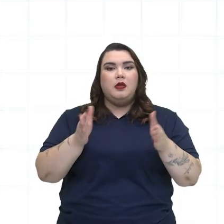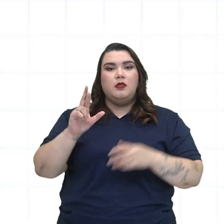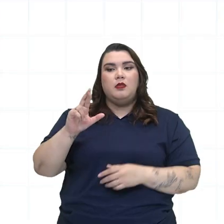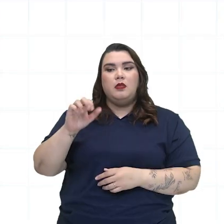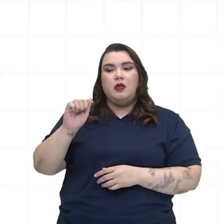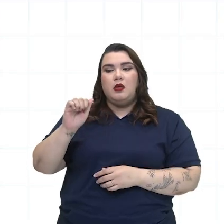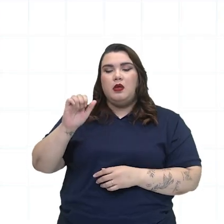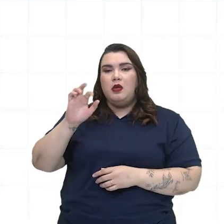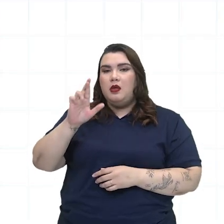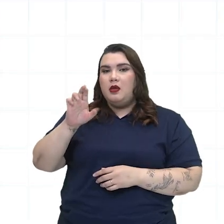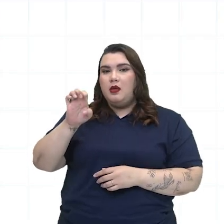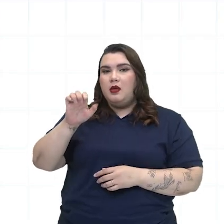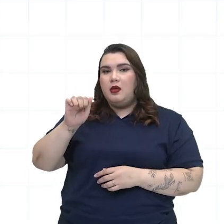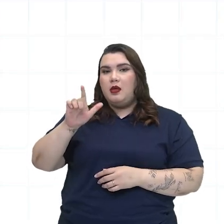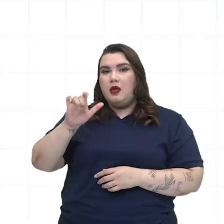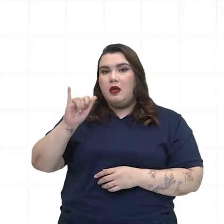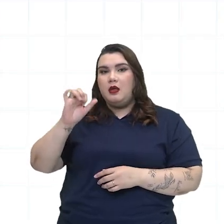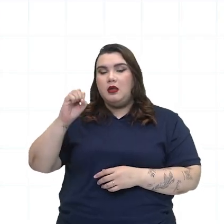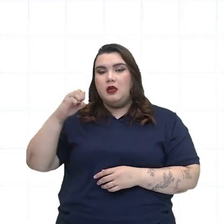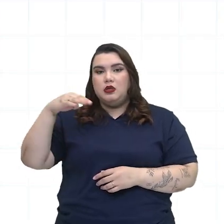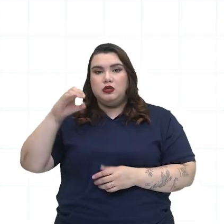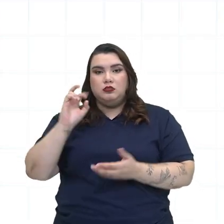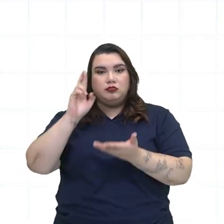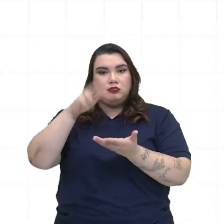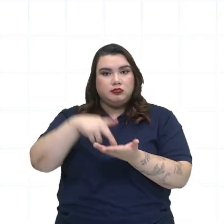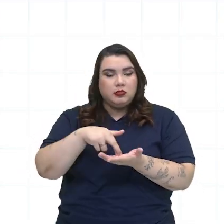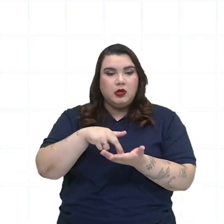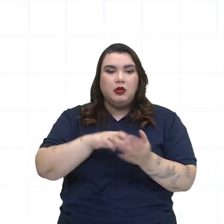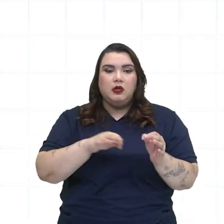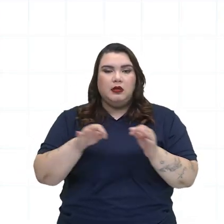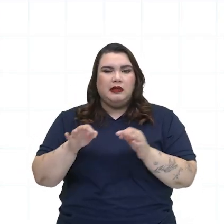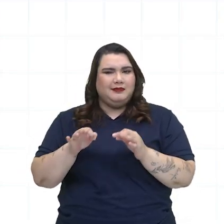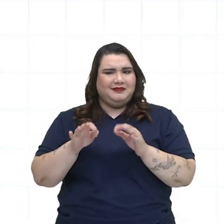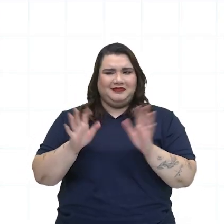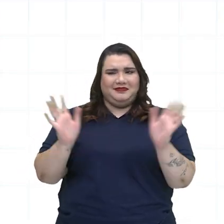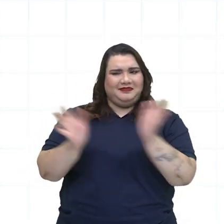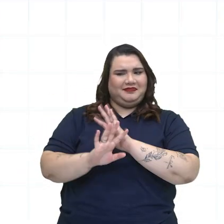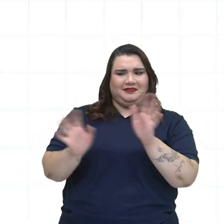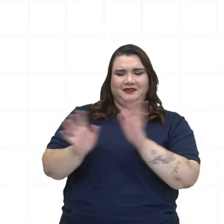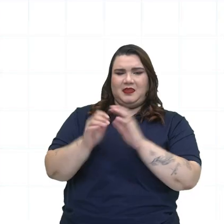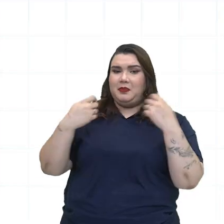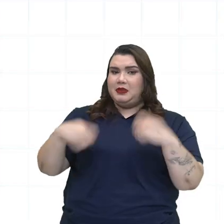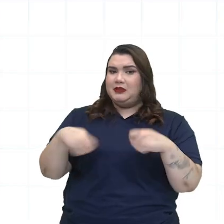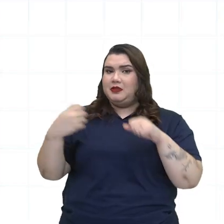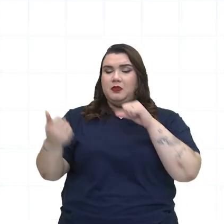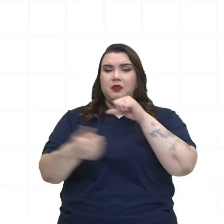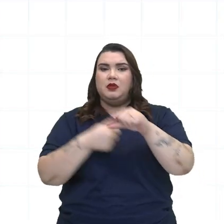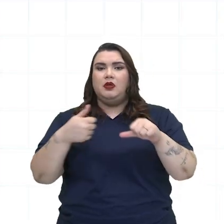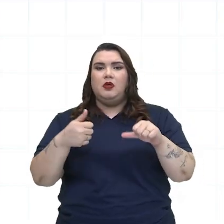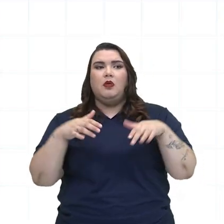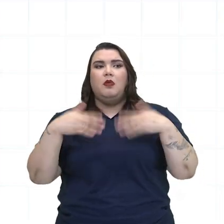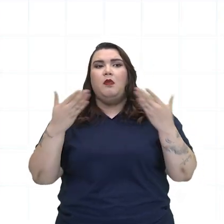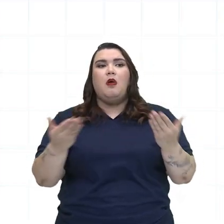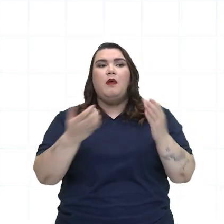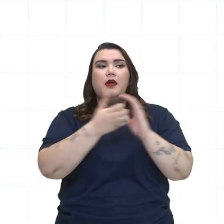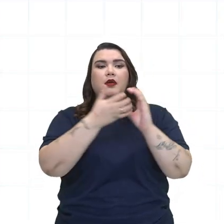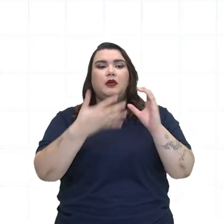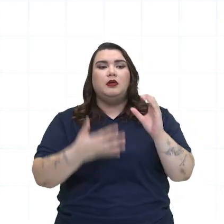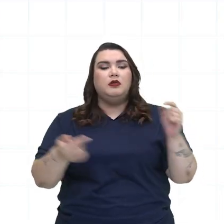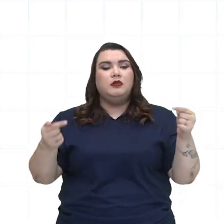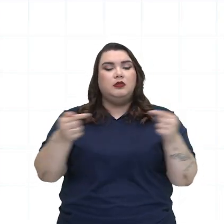não. Vamos mudar esse negócio que eu não estou achando legal, não. Quais são as características do realismo? Vamos